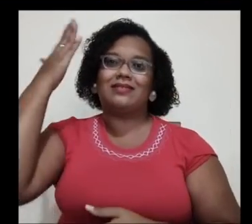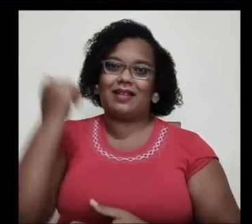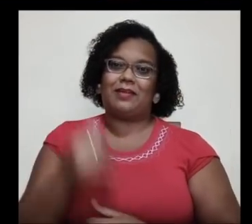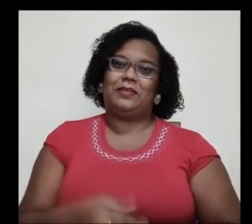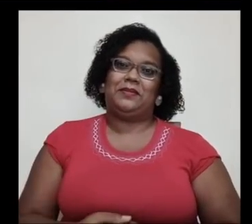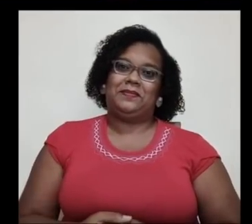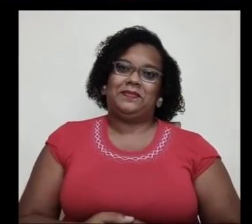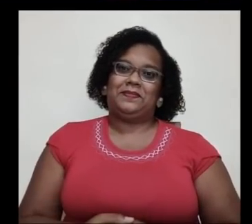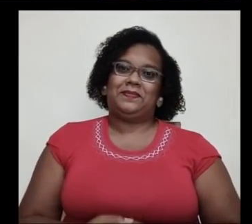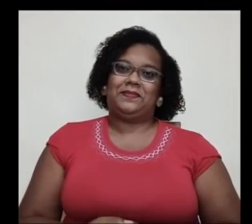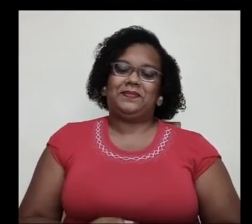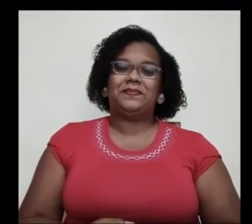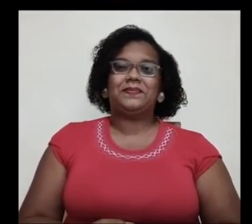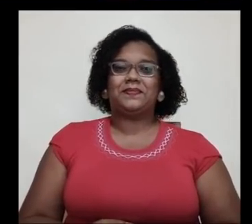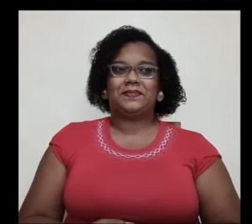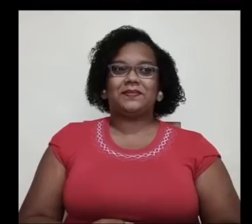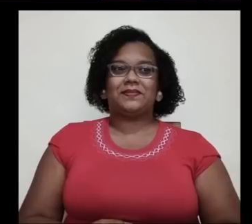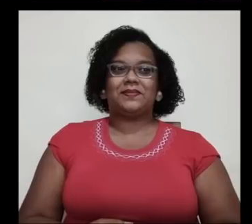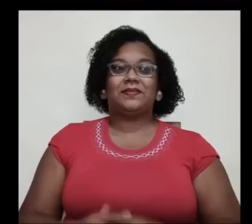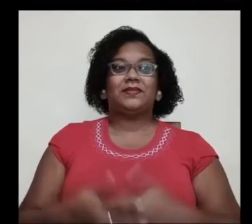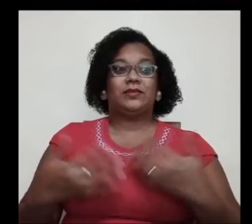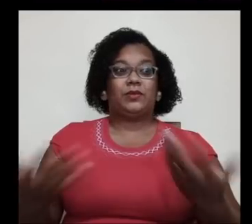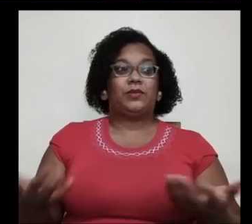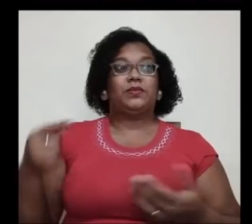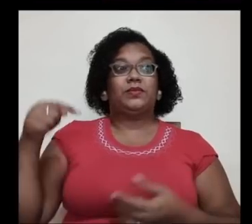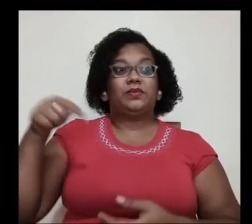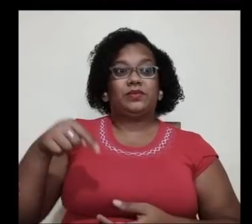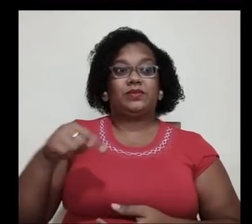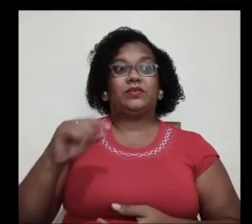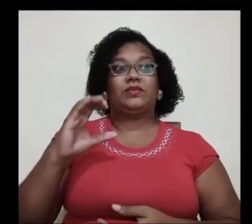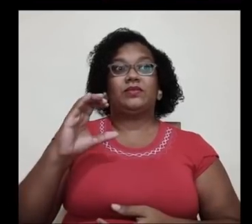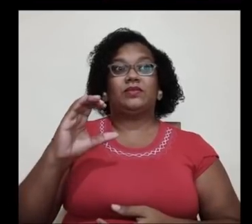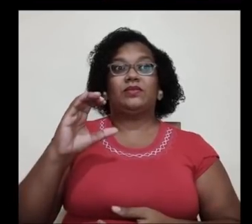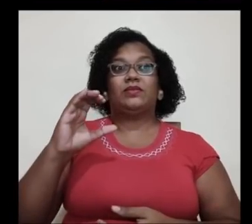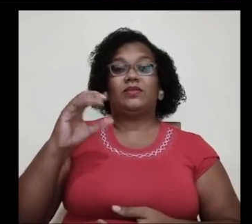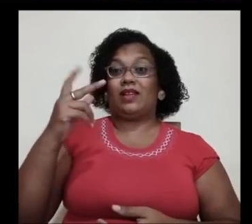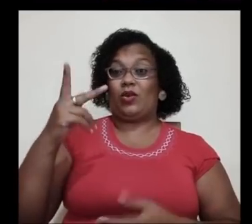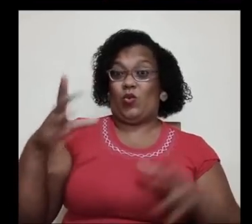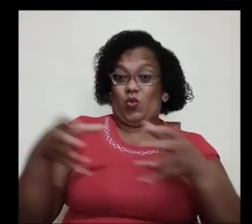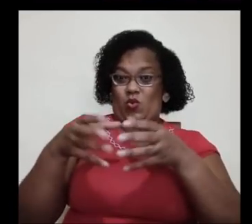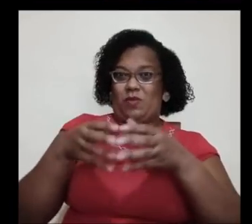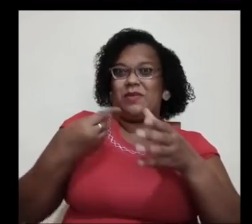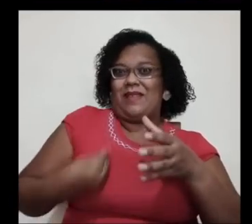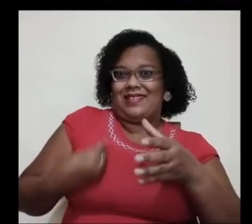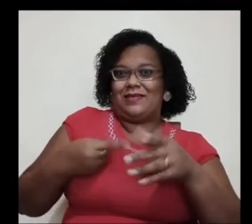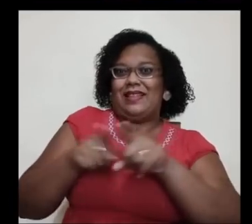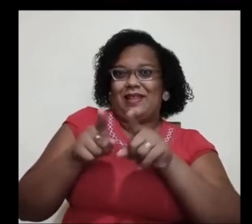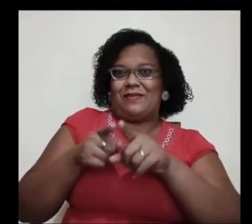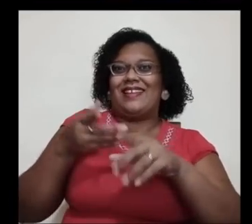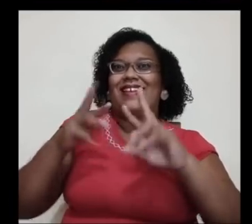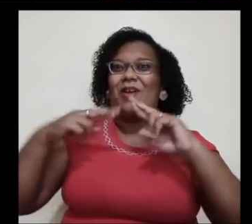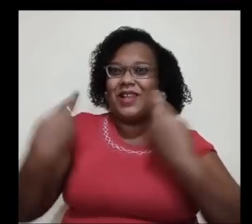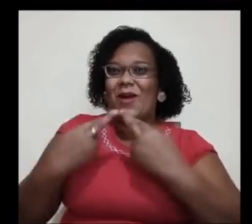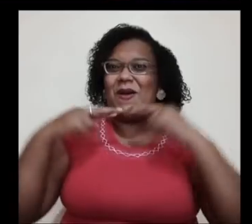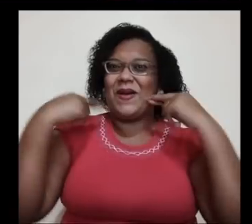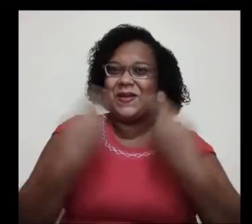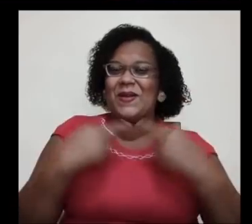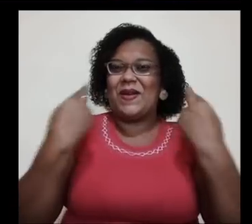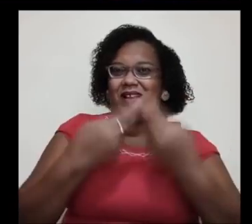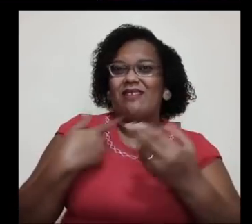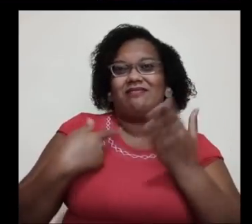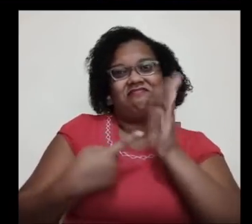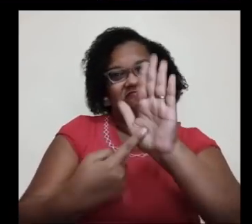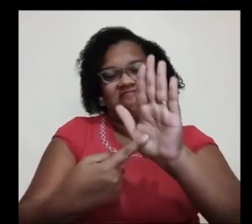nós, a SBPC tem participado também de muitas atividades em conjunto, eu gostaria de registrar aqui, embora não vá